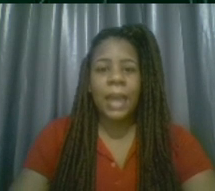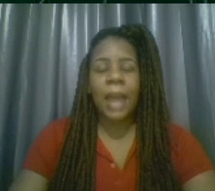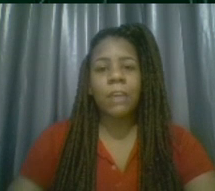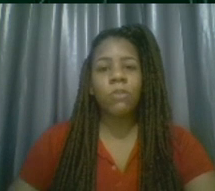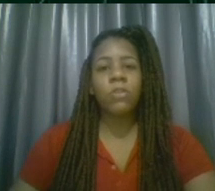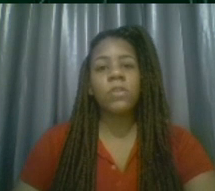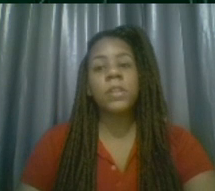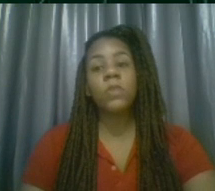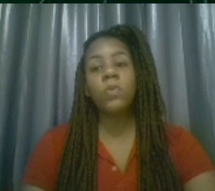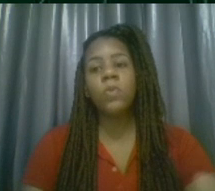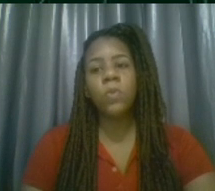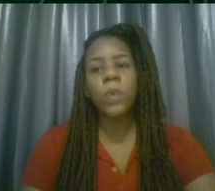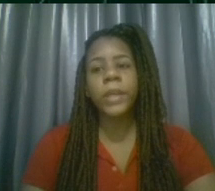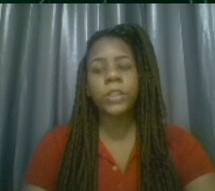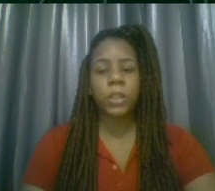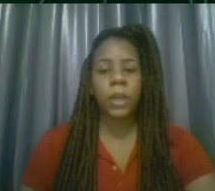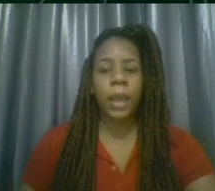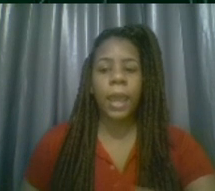Aqui eu trouxe